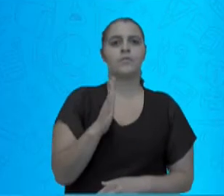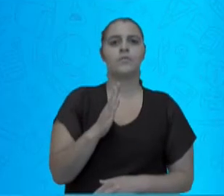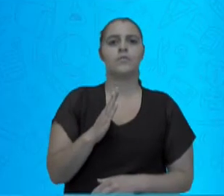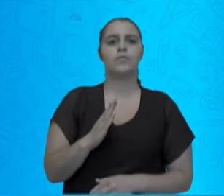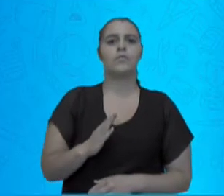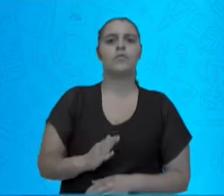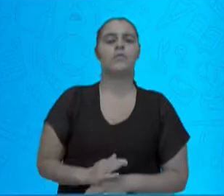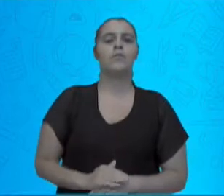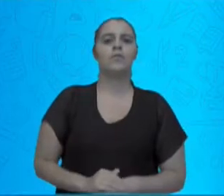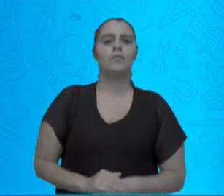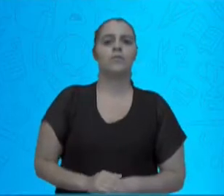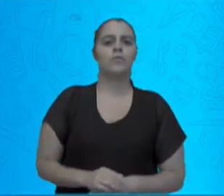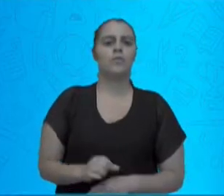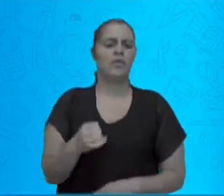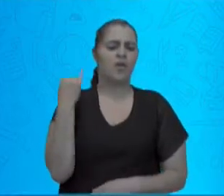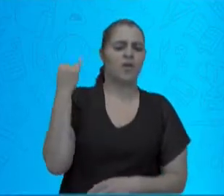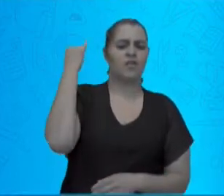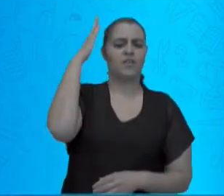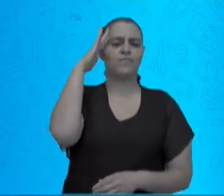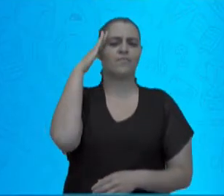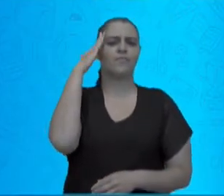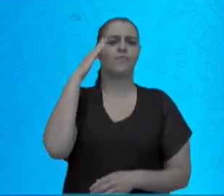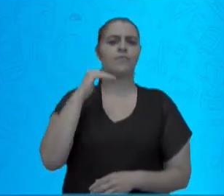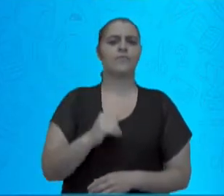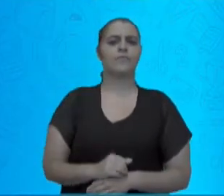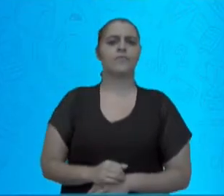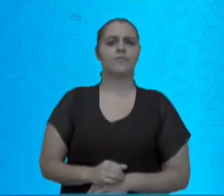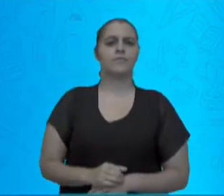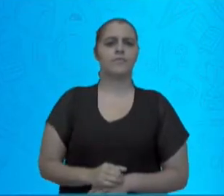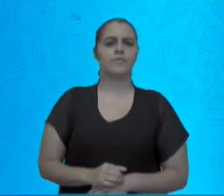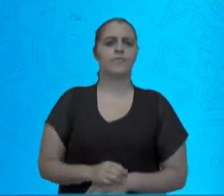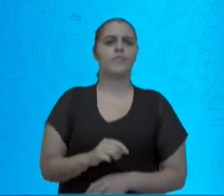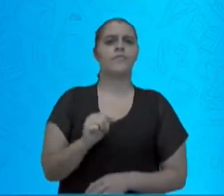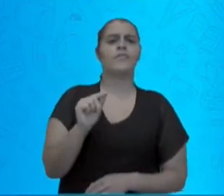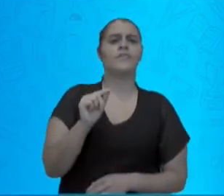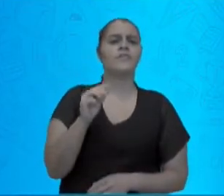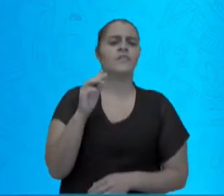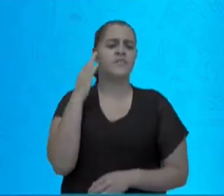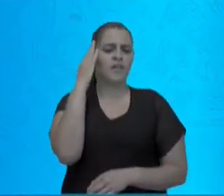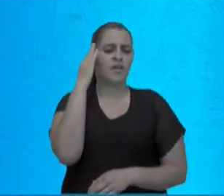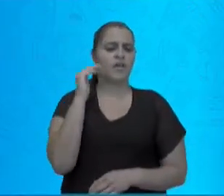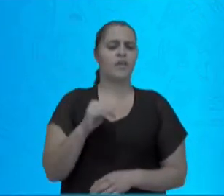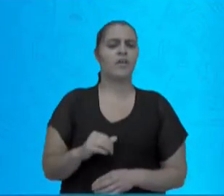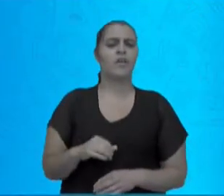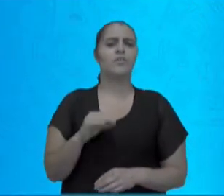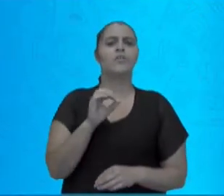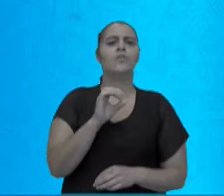Brasil. É importante saber isso. Vocês sabiam que em todo prédio,